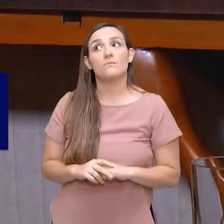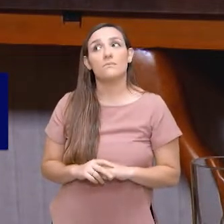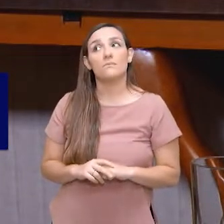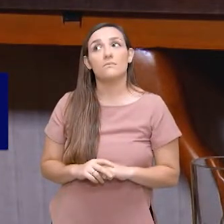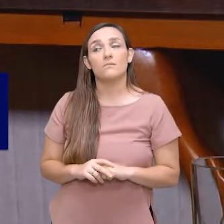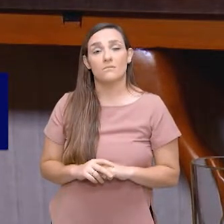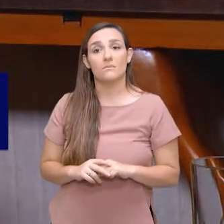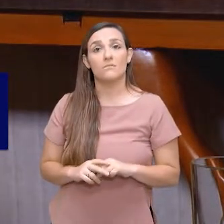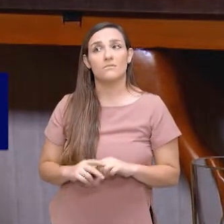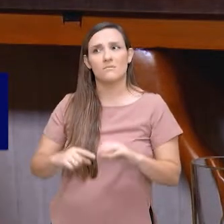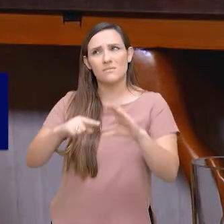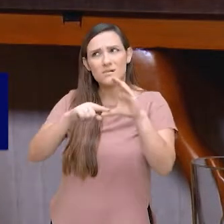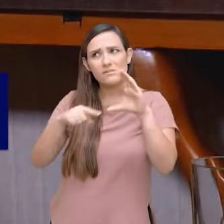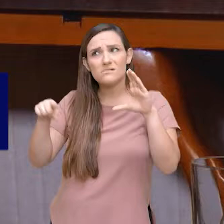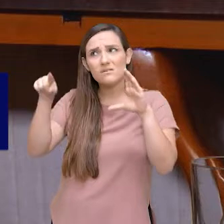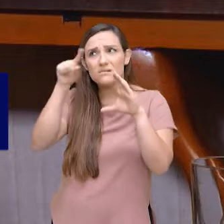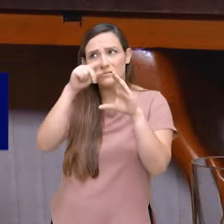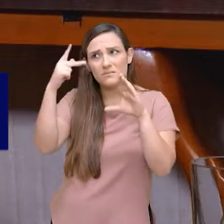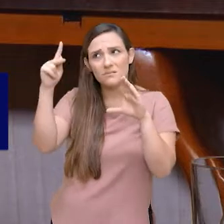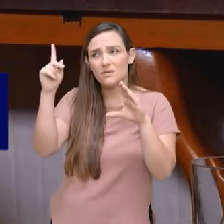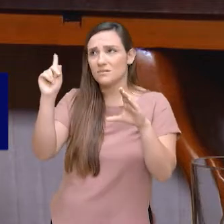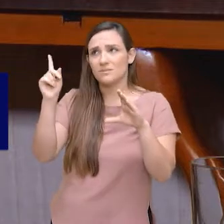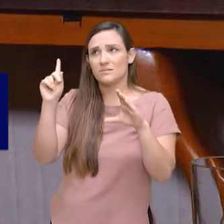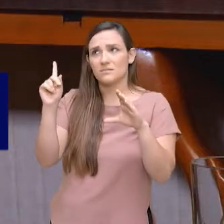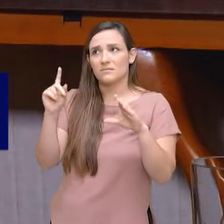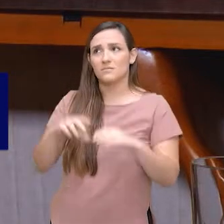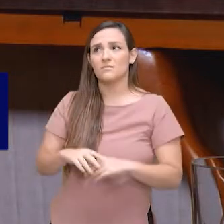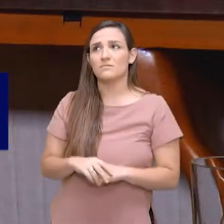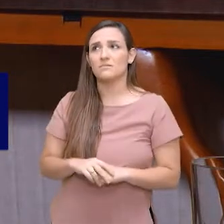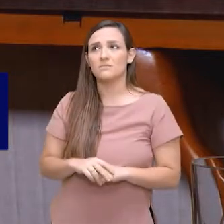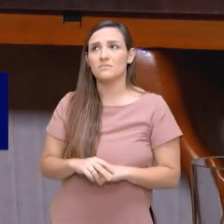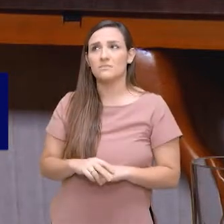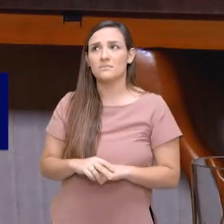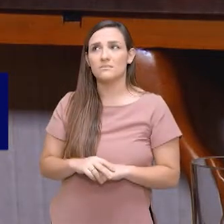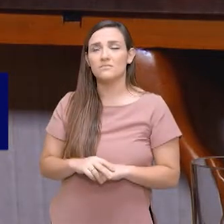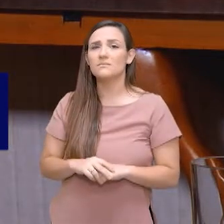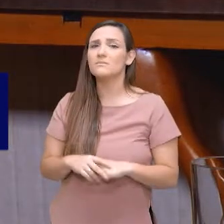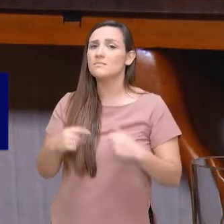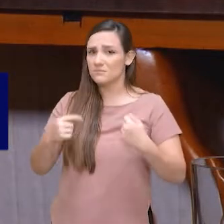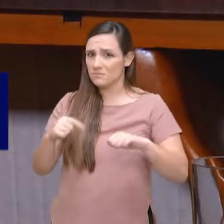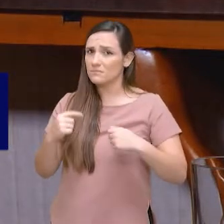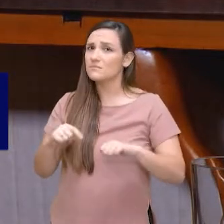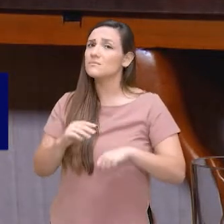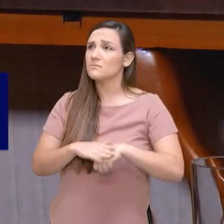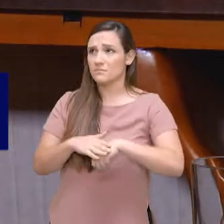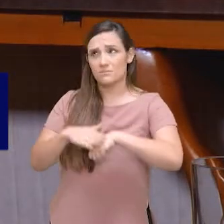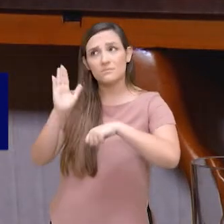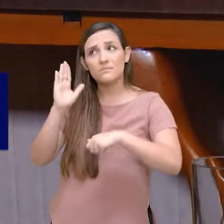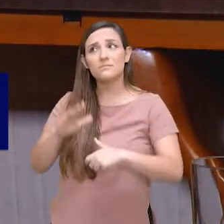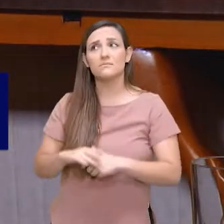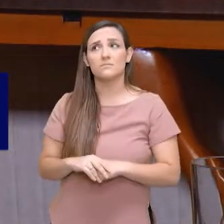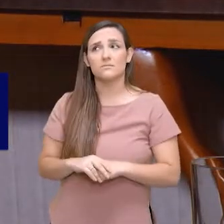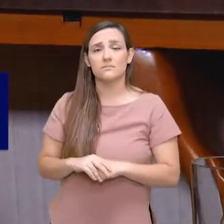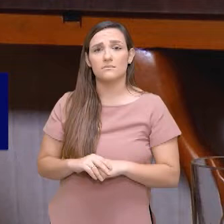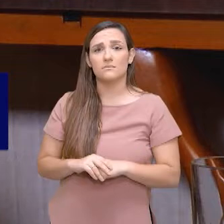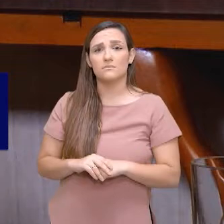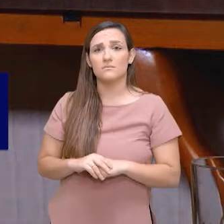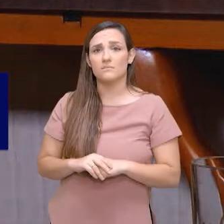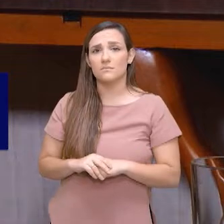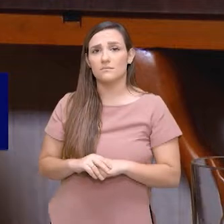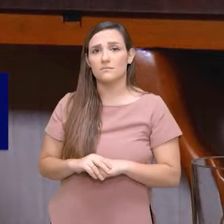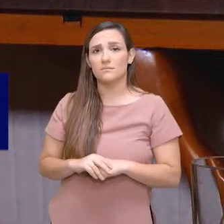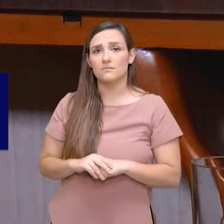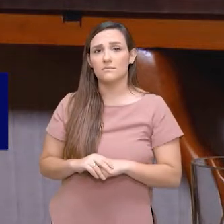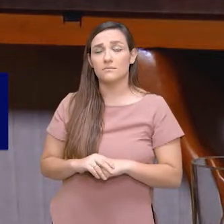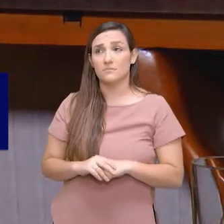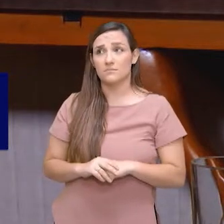limites não deveriam ser aqueles que são os atuais, mas que deveria estender Rondonópolis